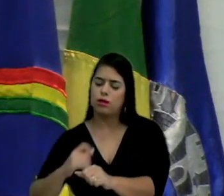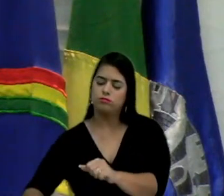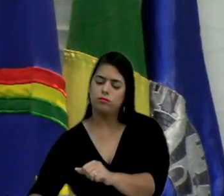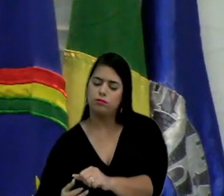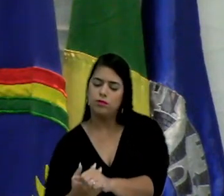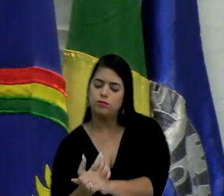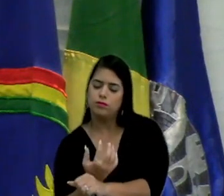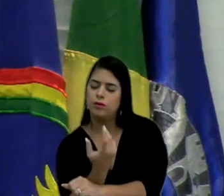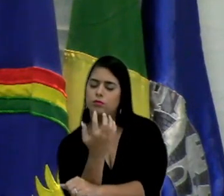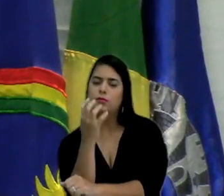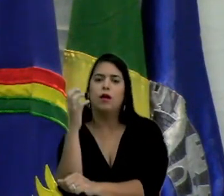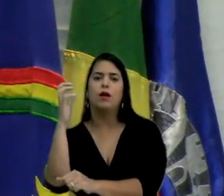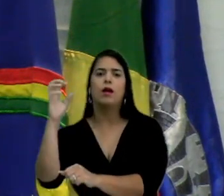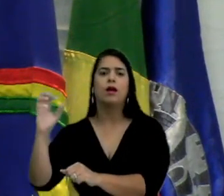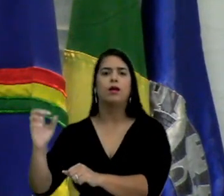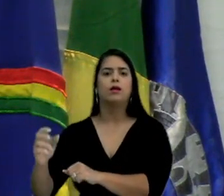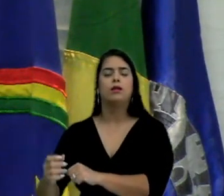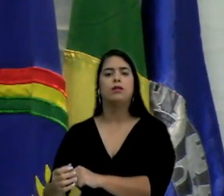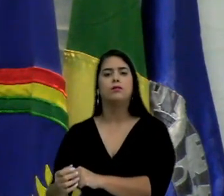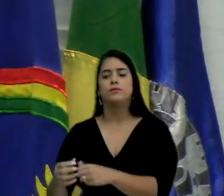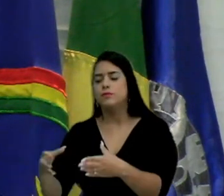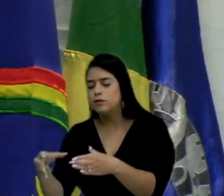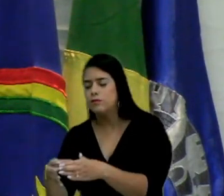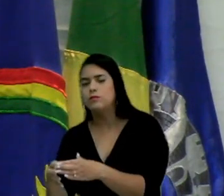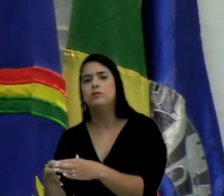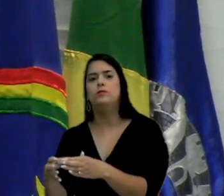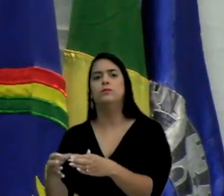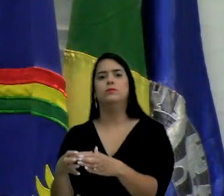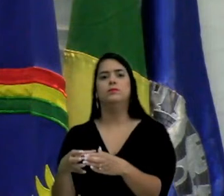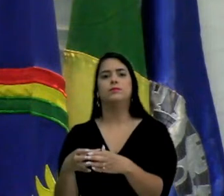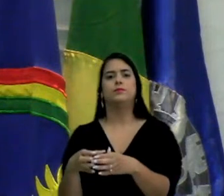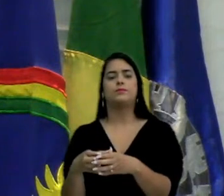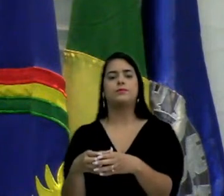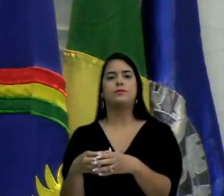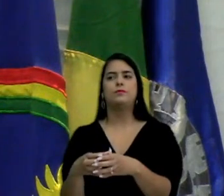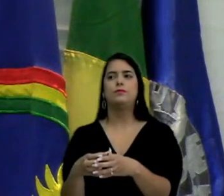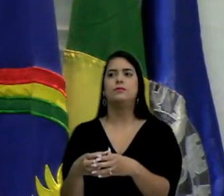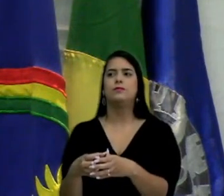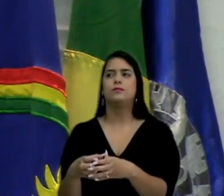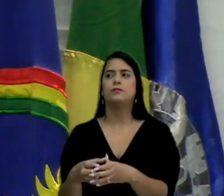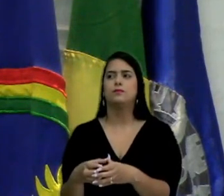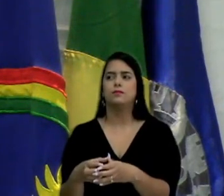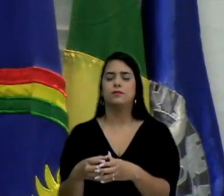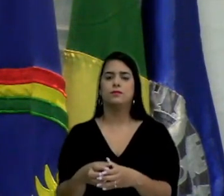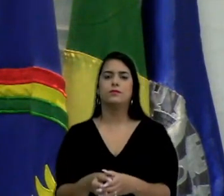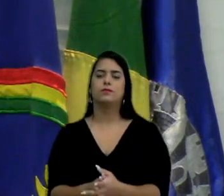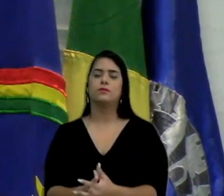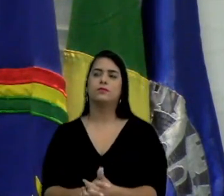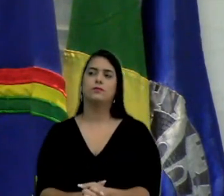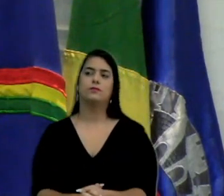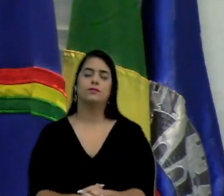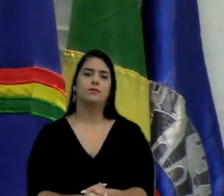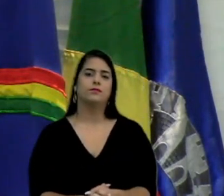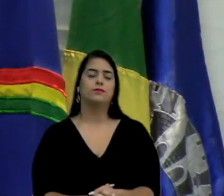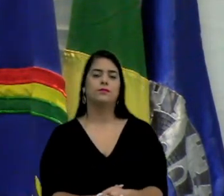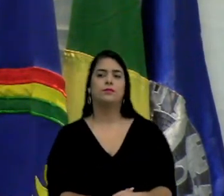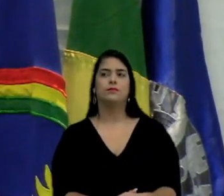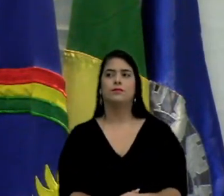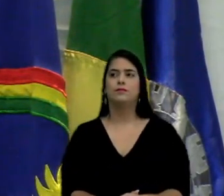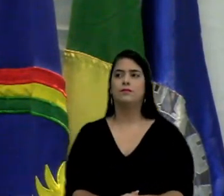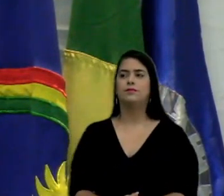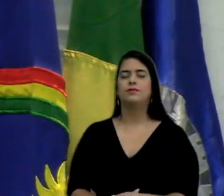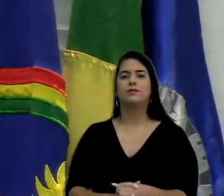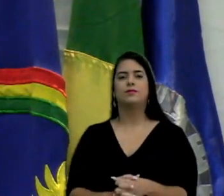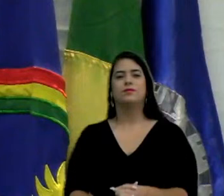já o debate para implementação desse projeto nessas áreas quilombolas então fica aí o nosso